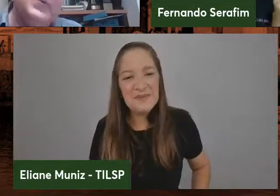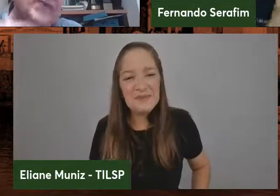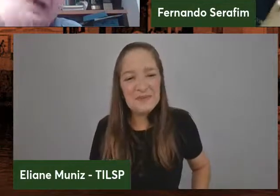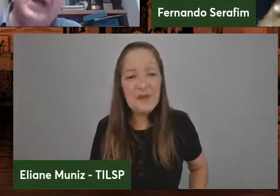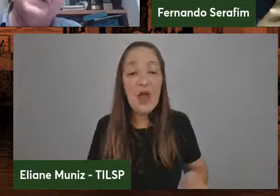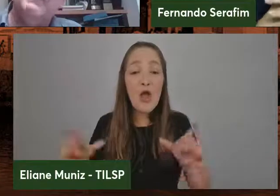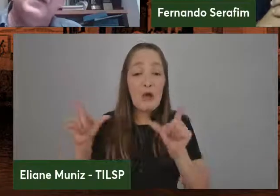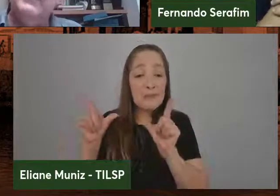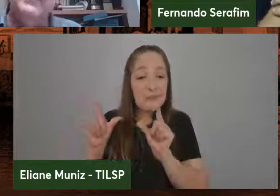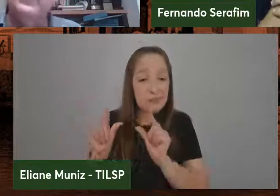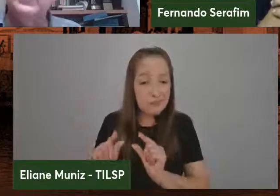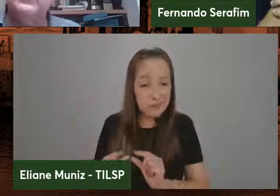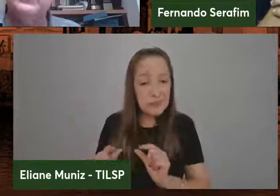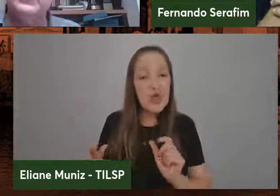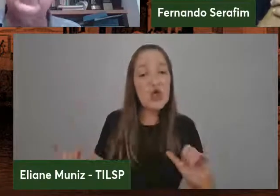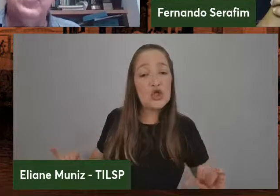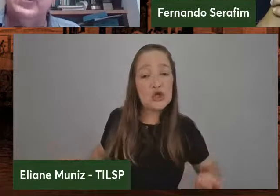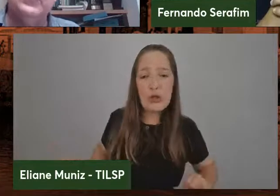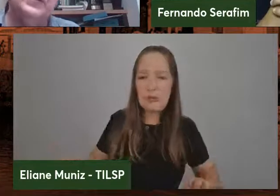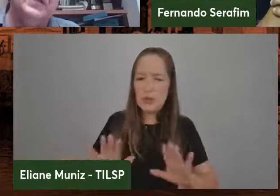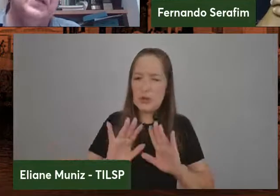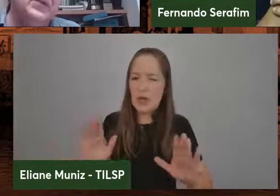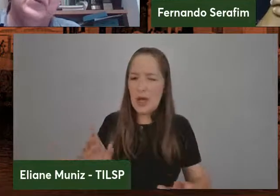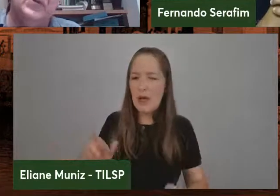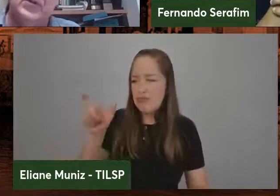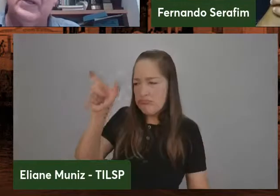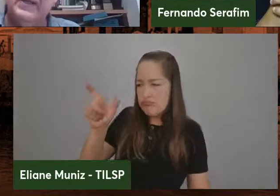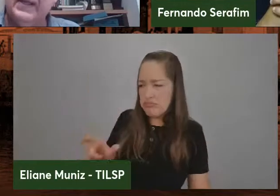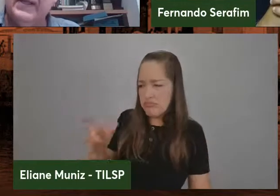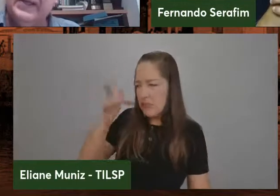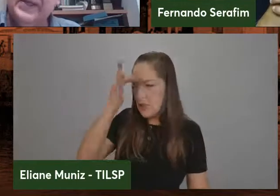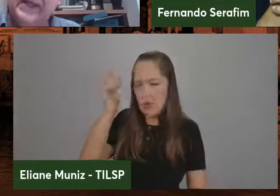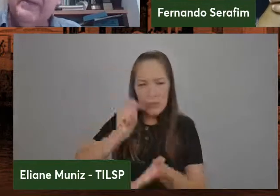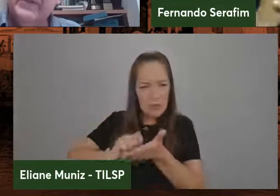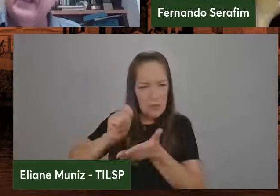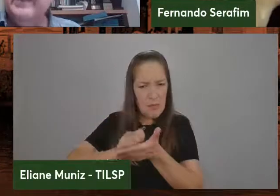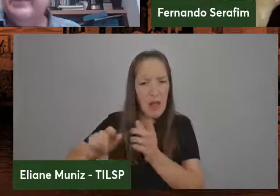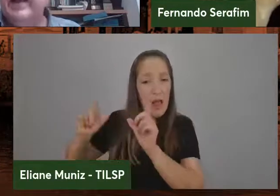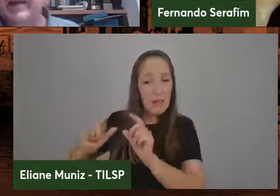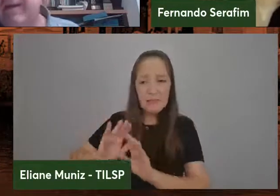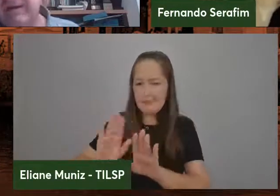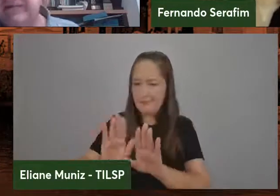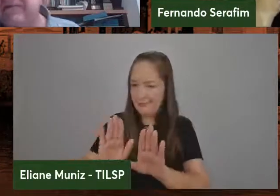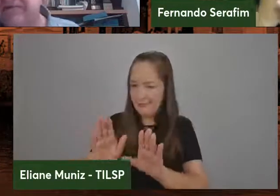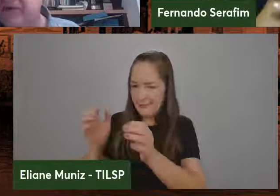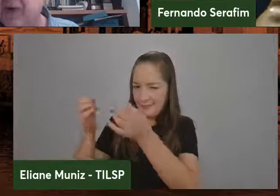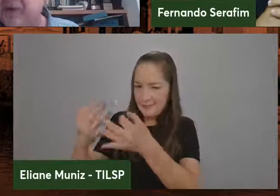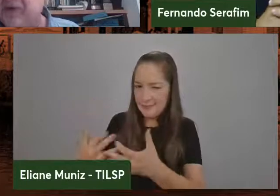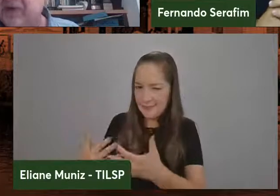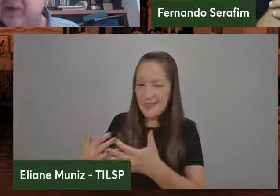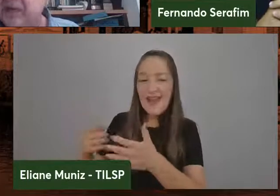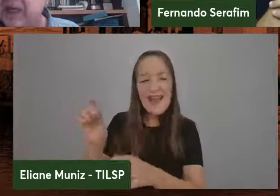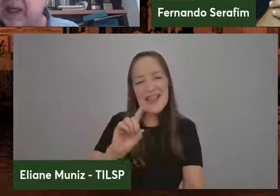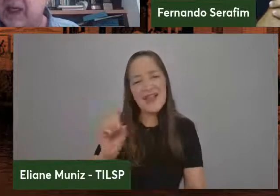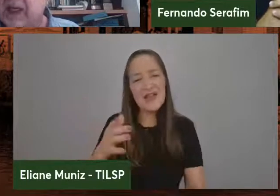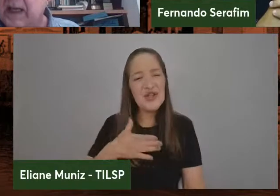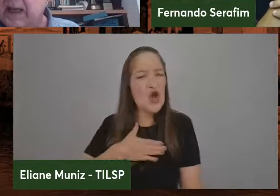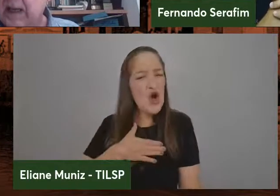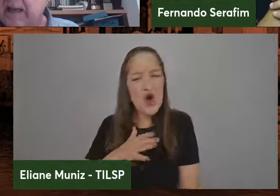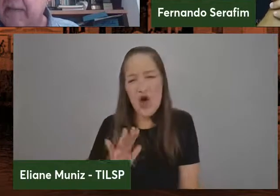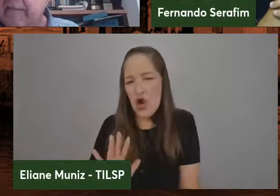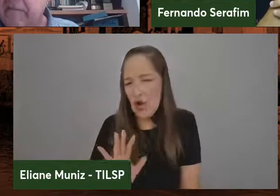nem mistificar uhum. também a figura do escritor, da escritora, né? Eu não gosto disso.